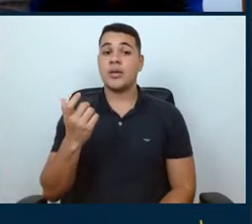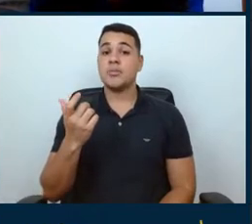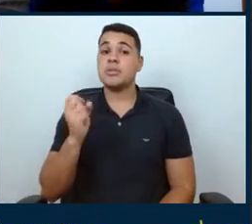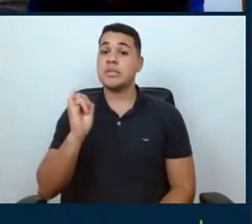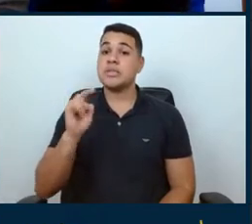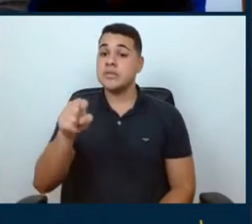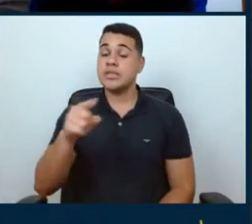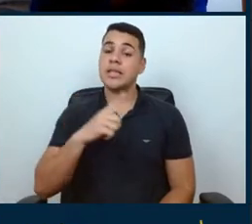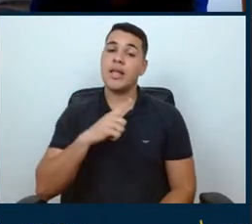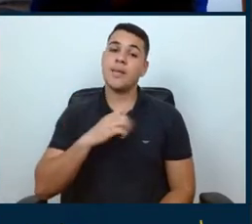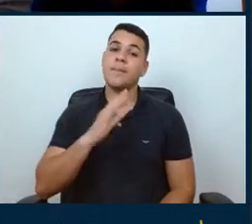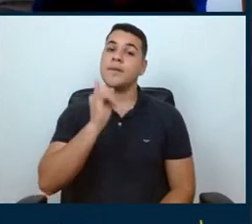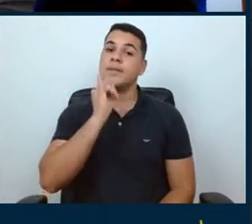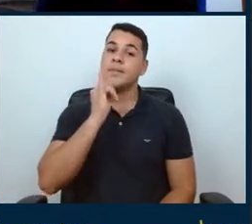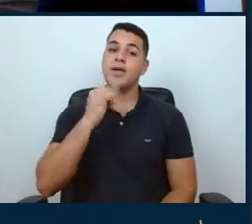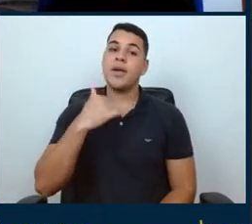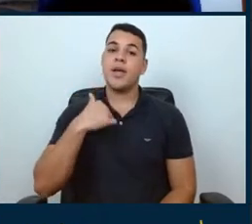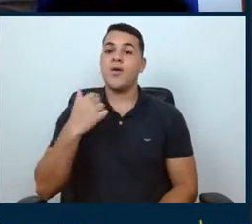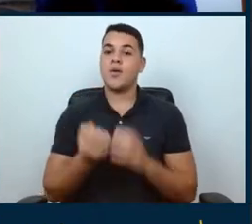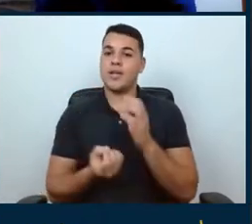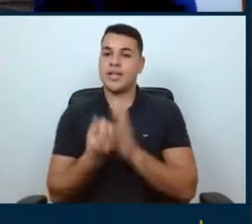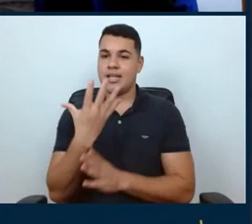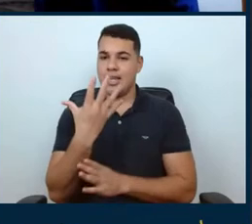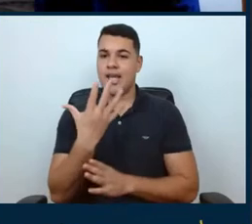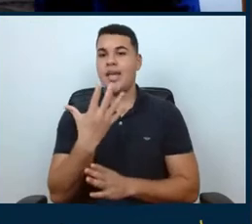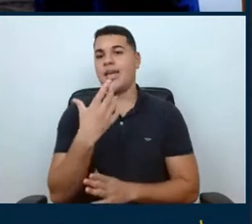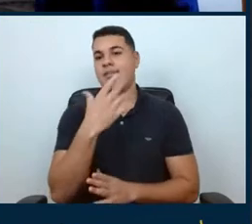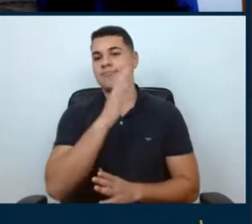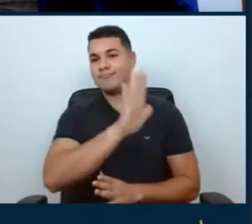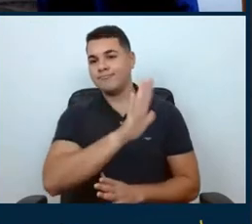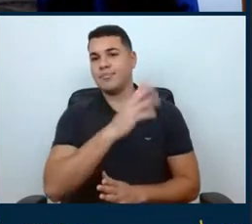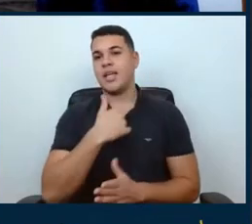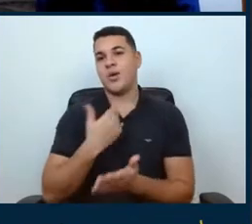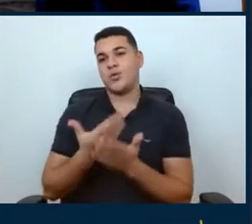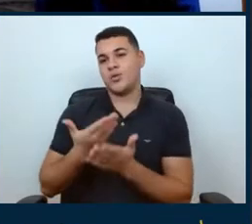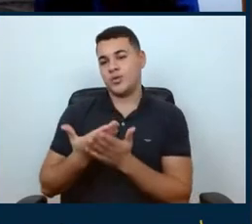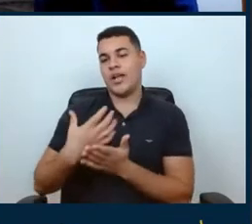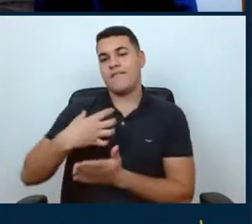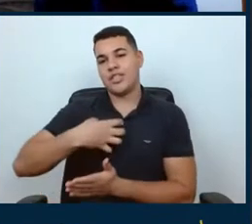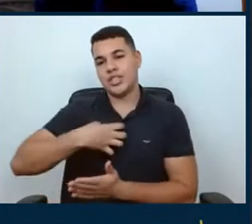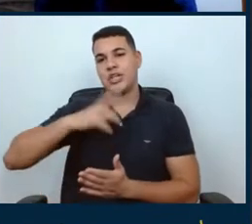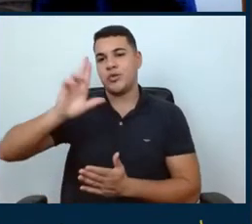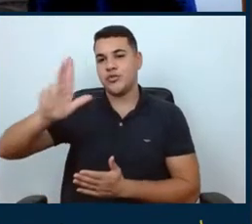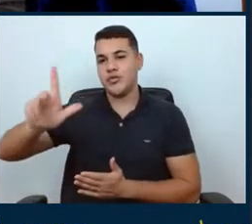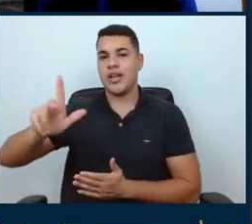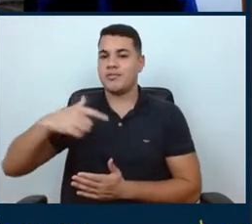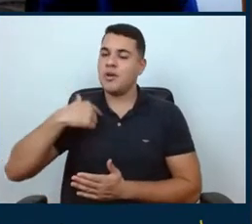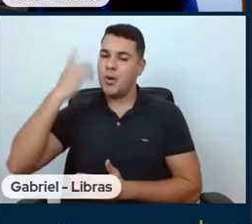tipo, ah, eu cheguei a montar um portfólio assim, eu estudava dessa forma, acho que é legal também.